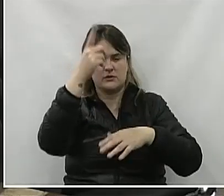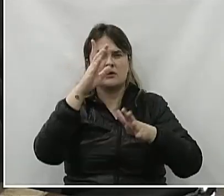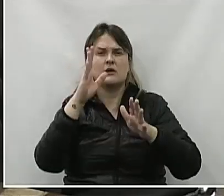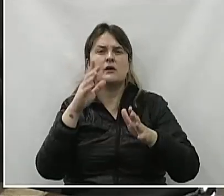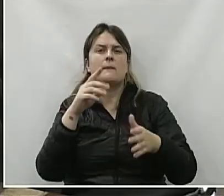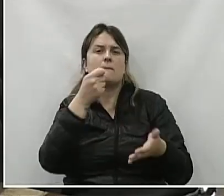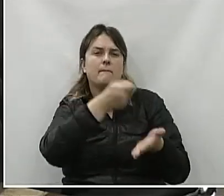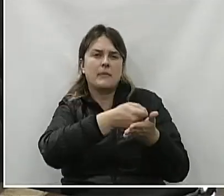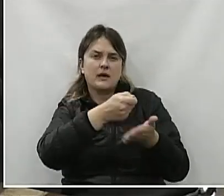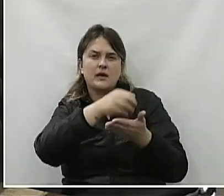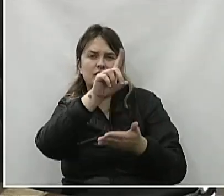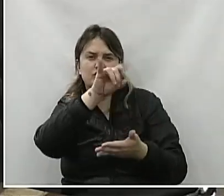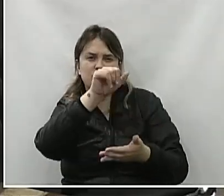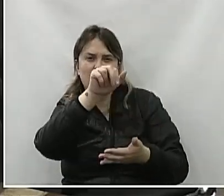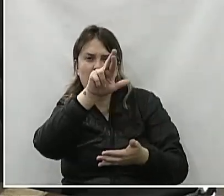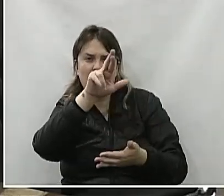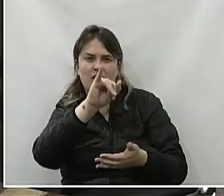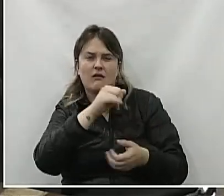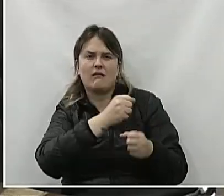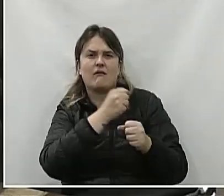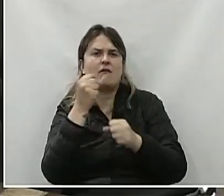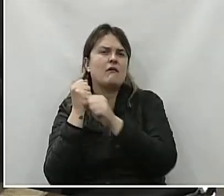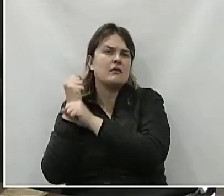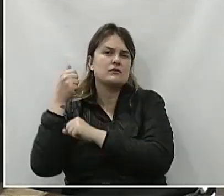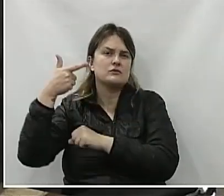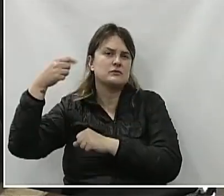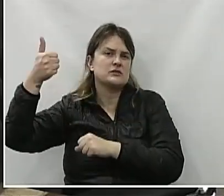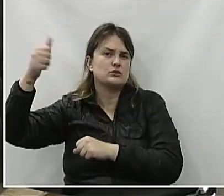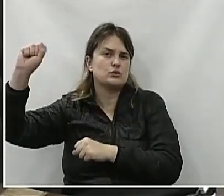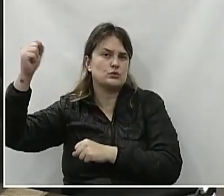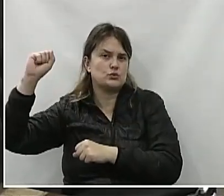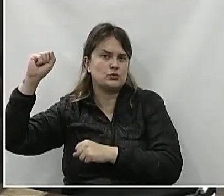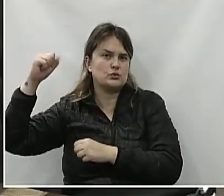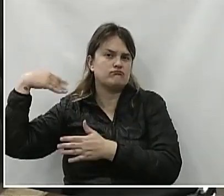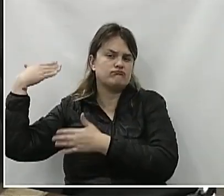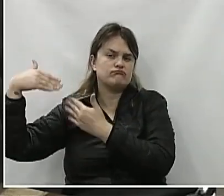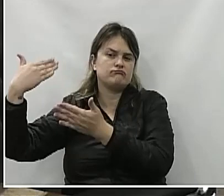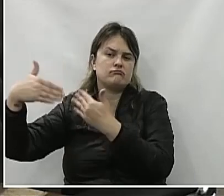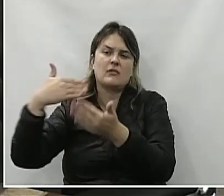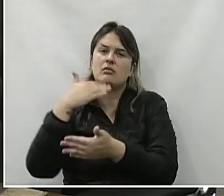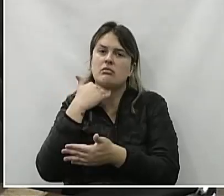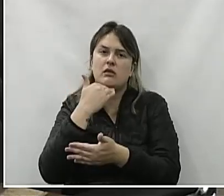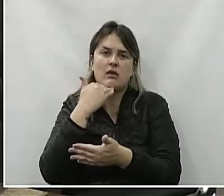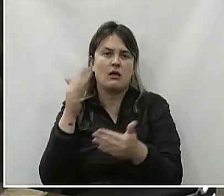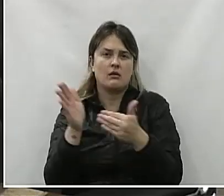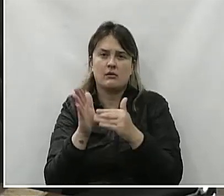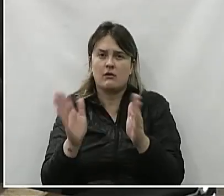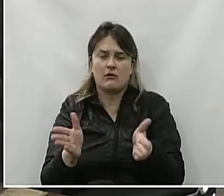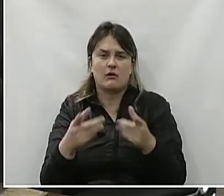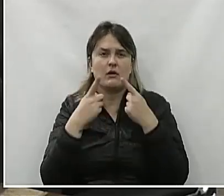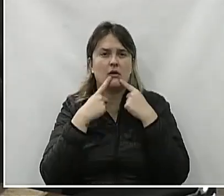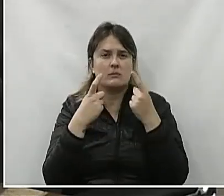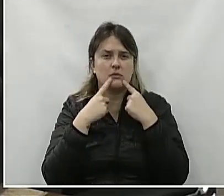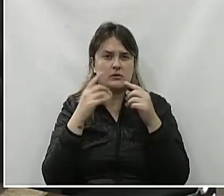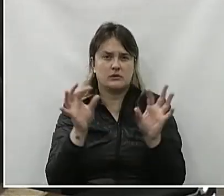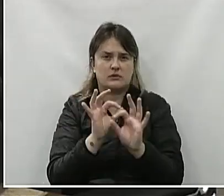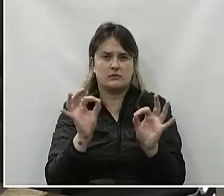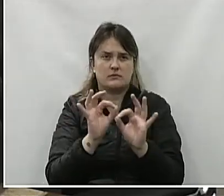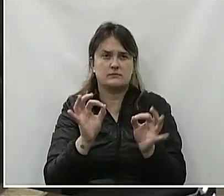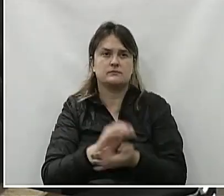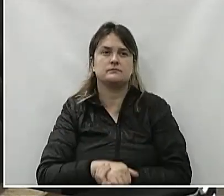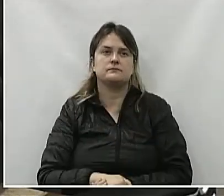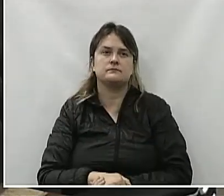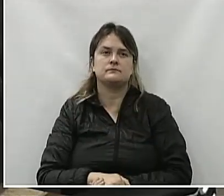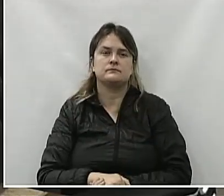diárias defasadas desde 2018 e ninguém toma uma Providência